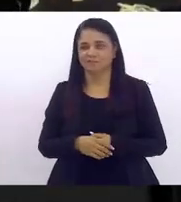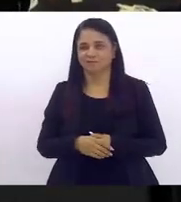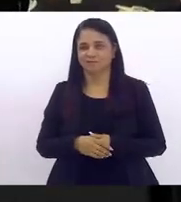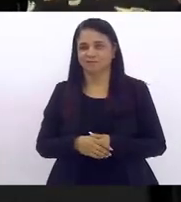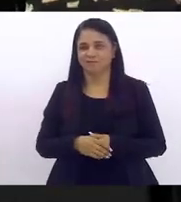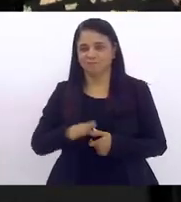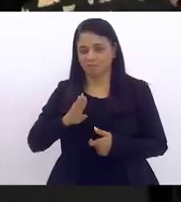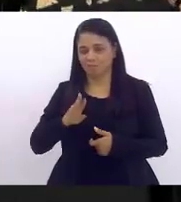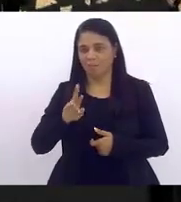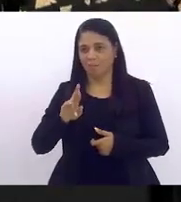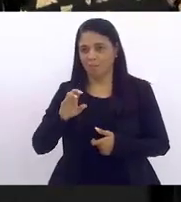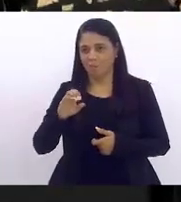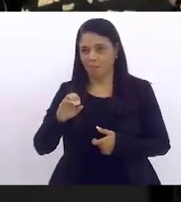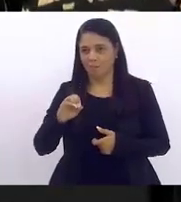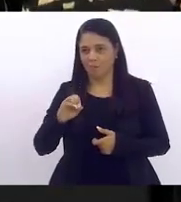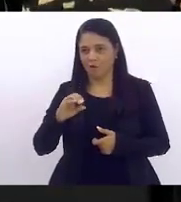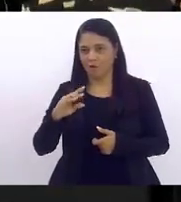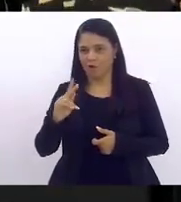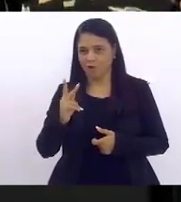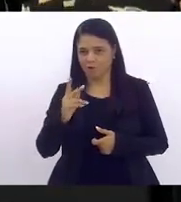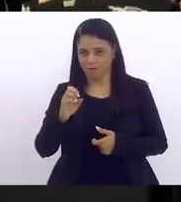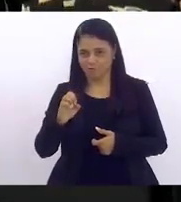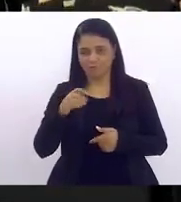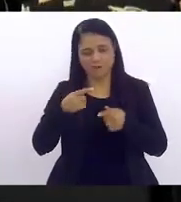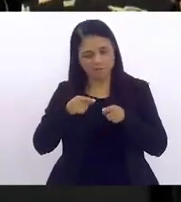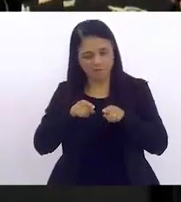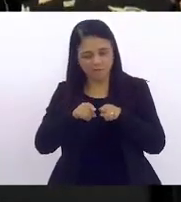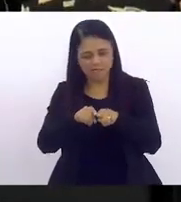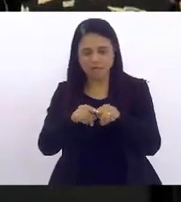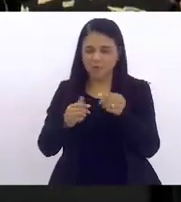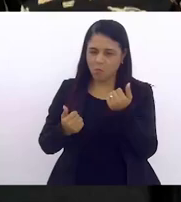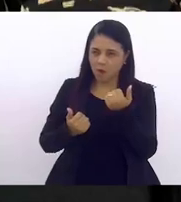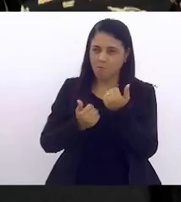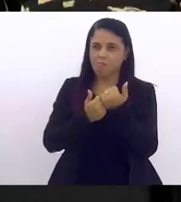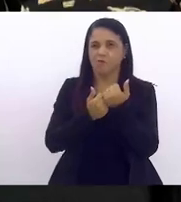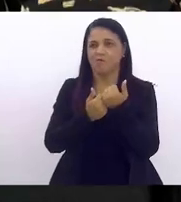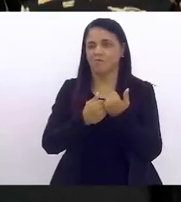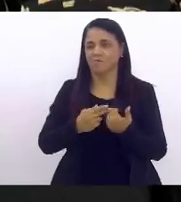pela nossa parceria. Esse é o apoio de sempre.